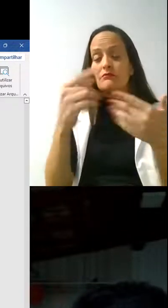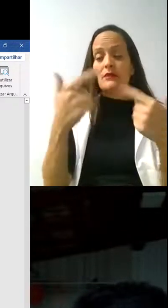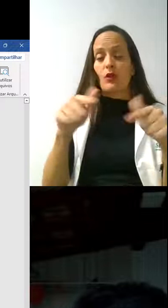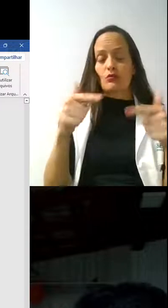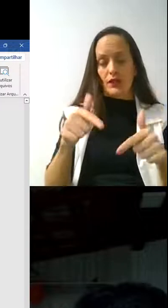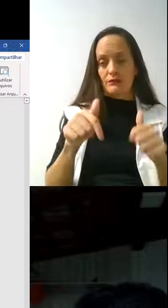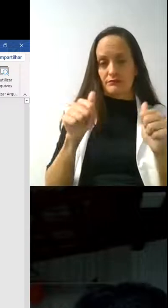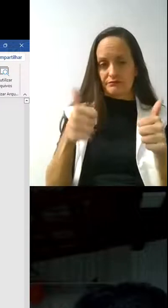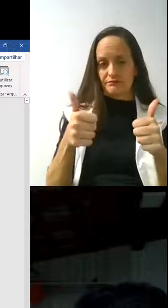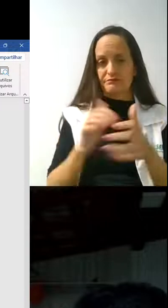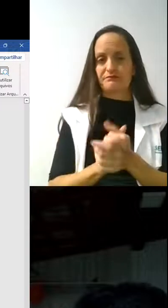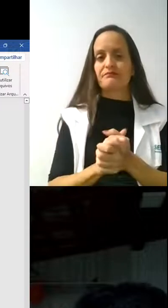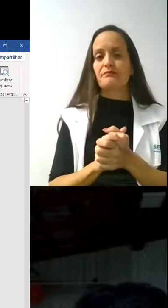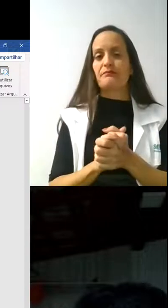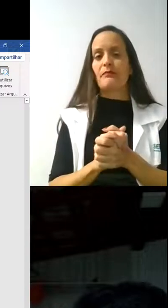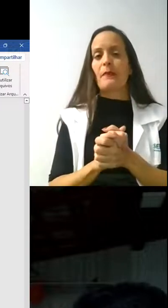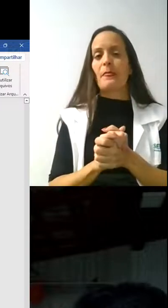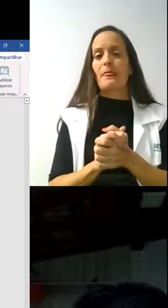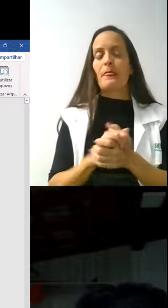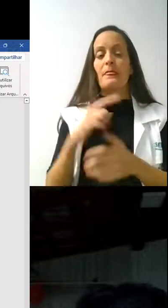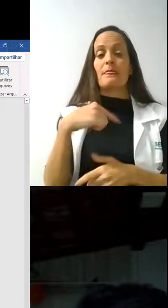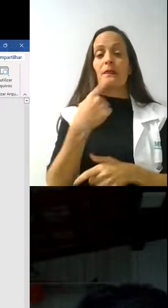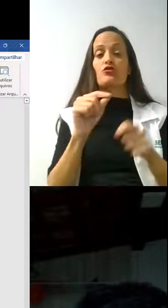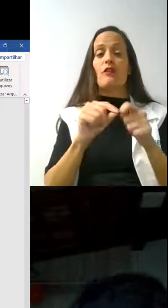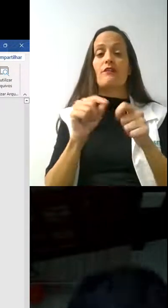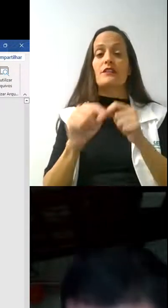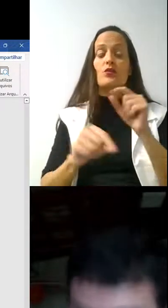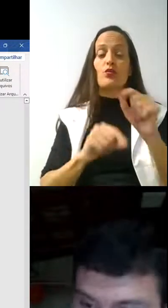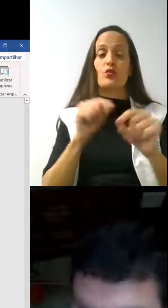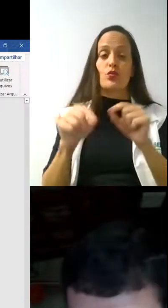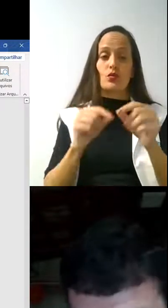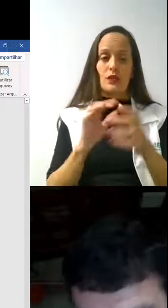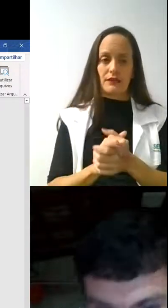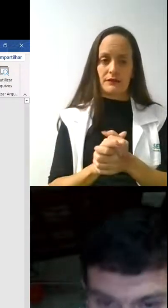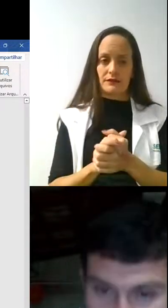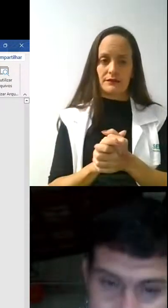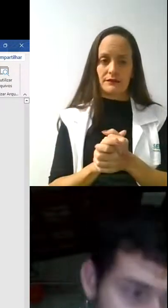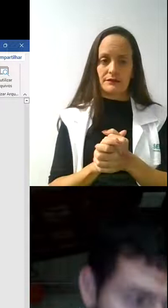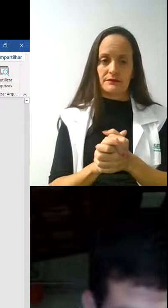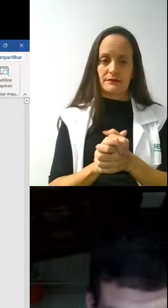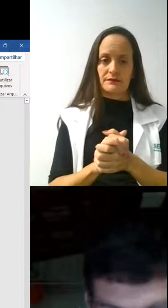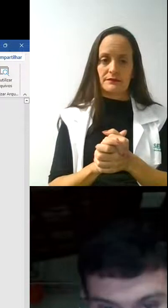vocês, ó. Então, a gente vai fazer o quê? Retirar o que está o quê?